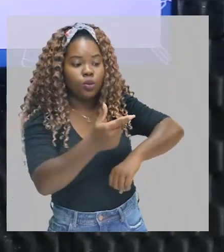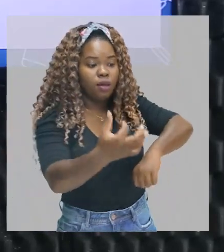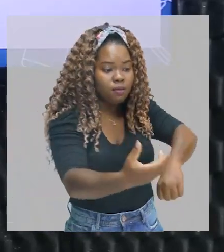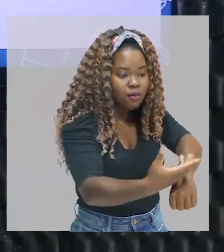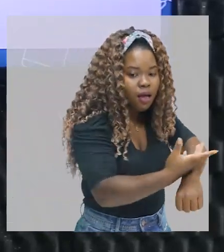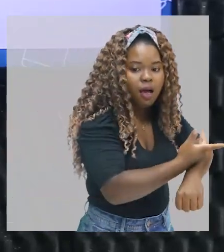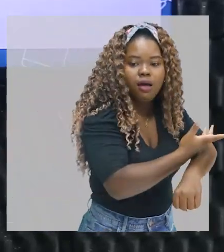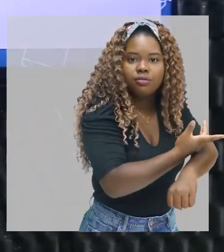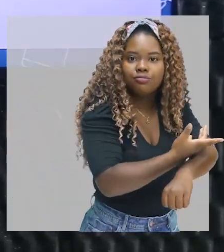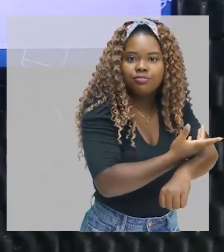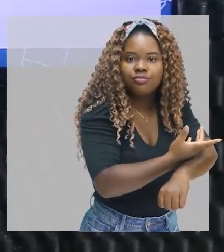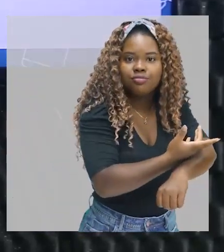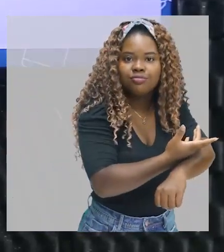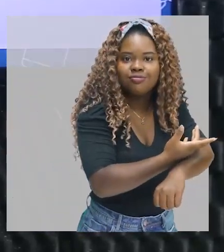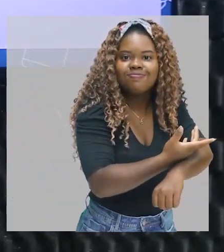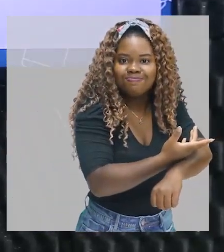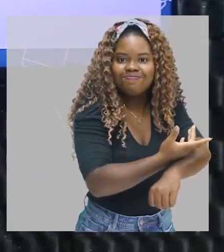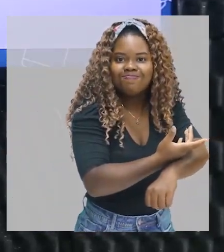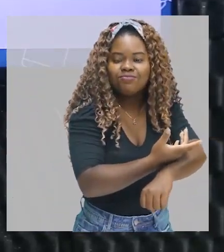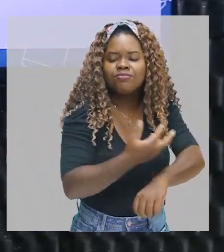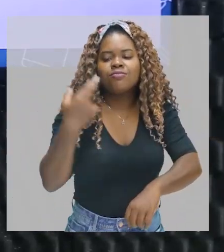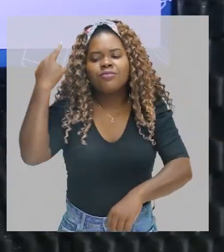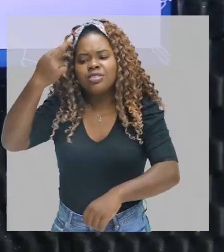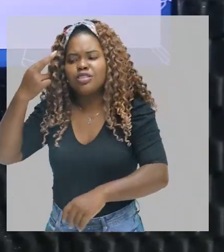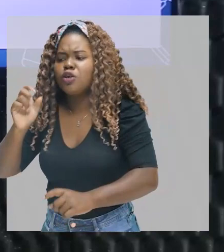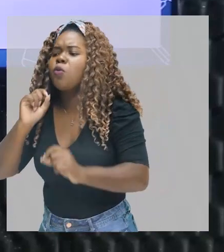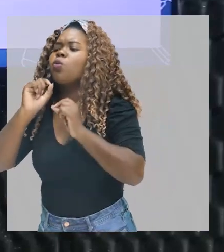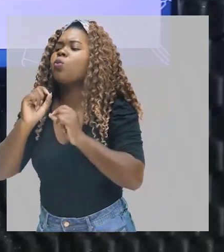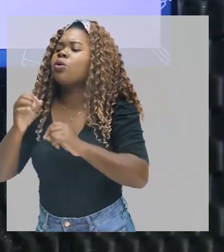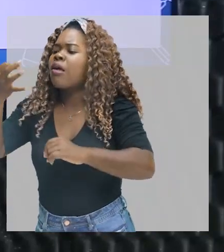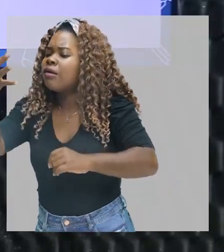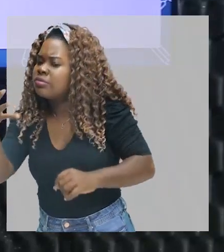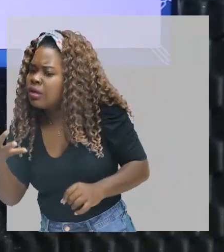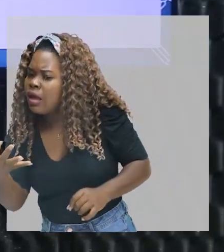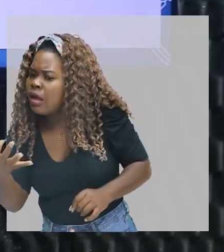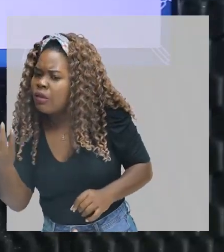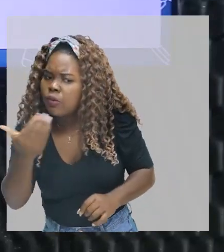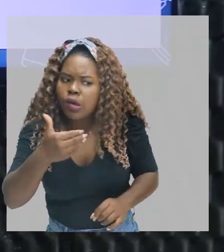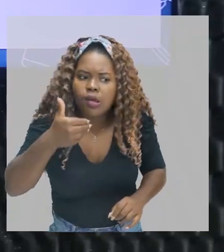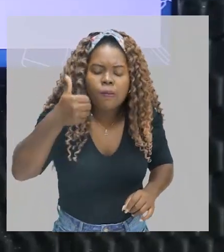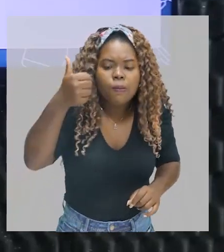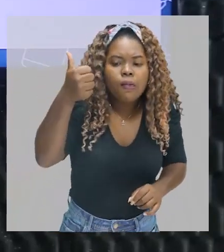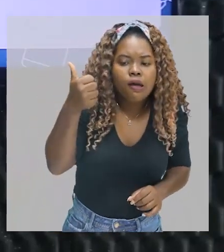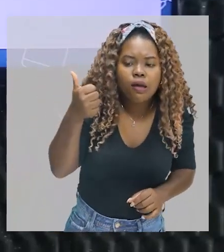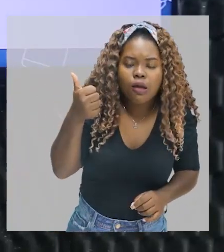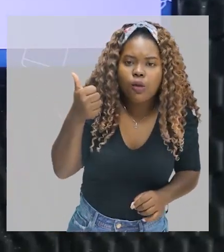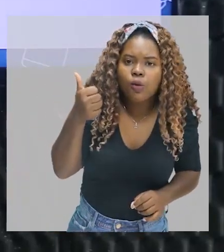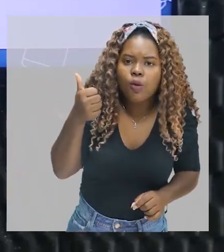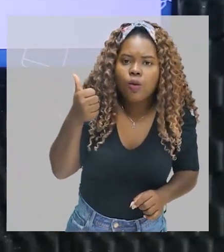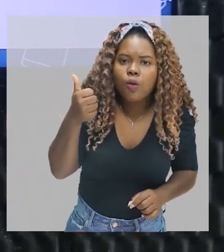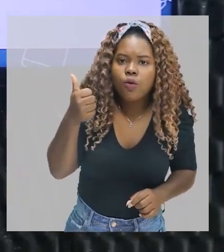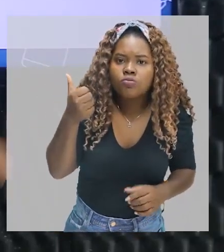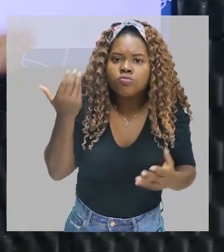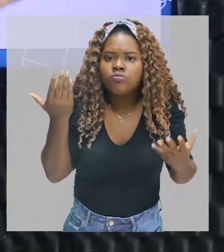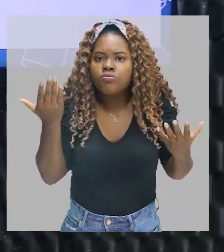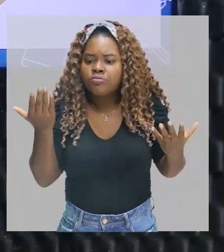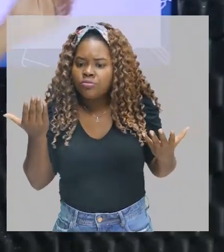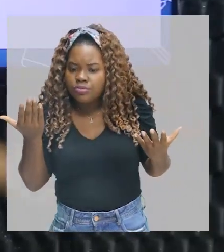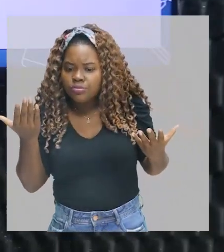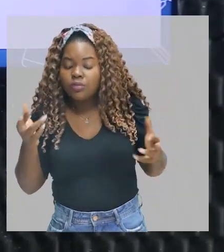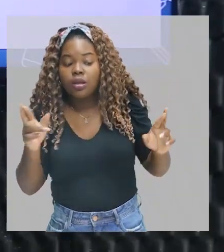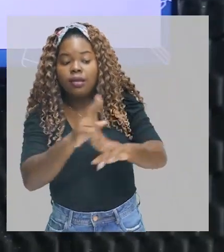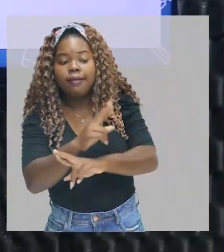vê que é politicamente correto, aquilo que é melhor de se fazer, aquilo que é mais sensato